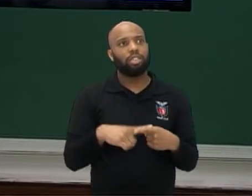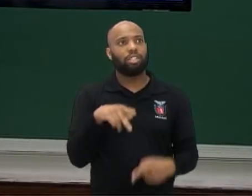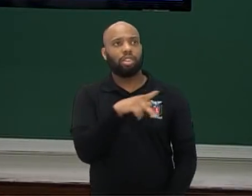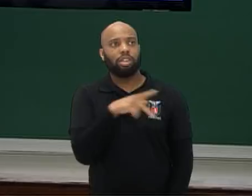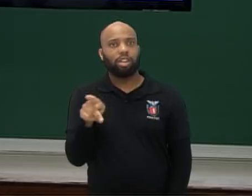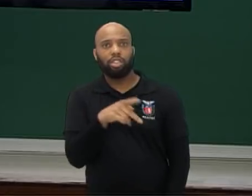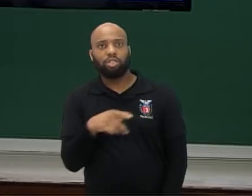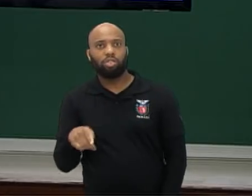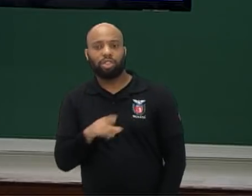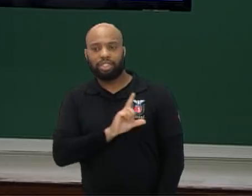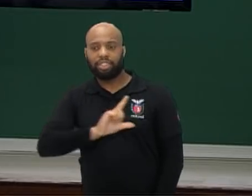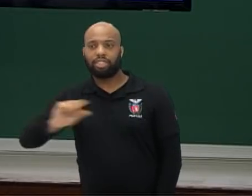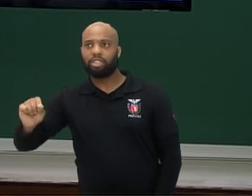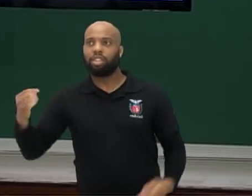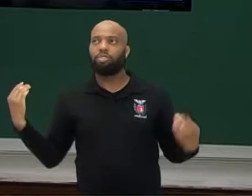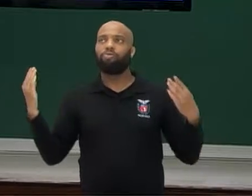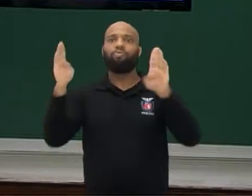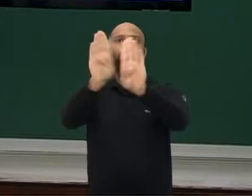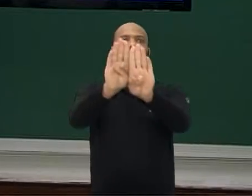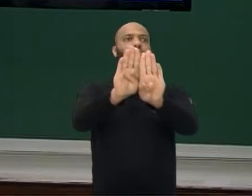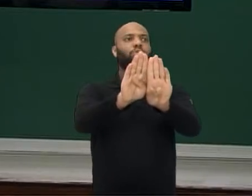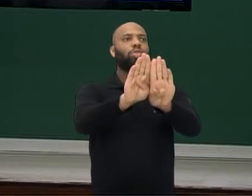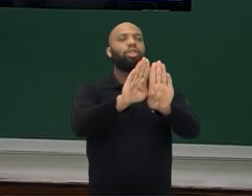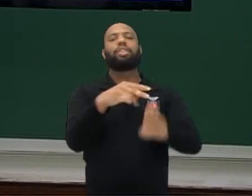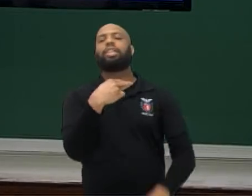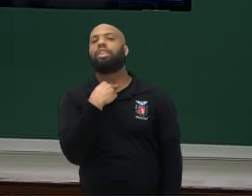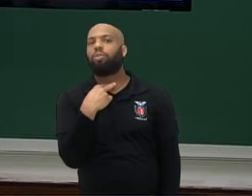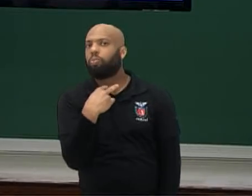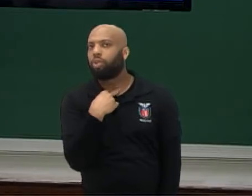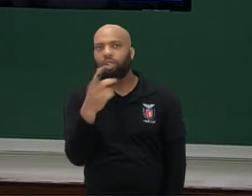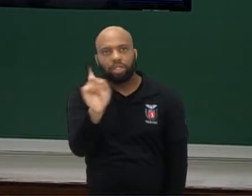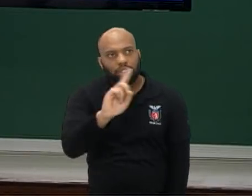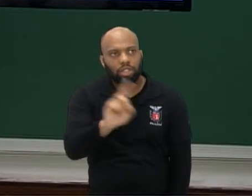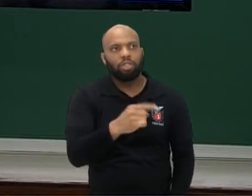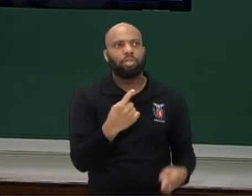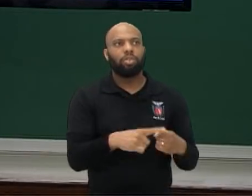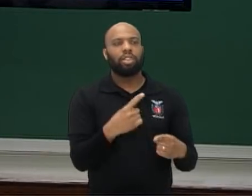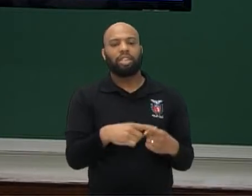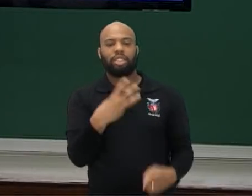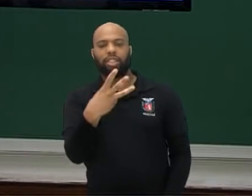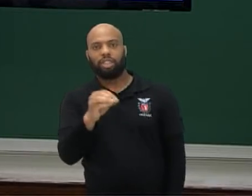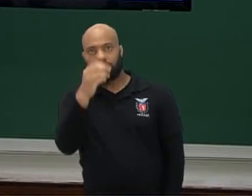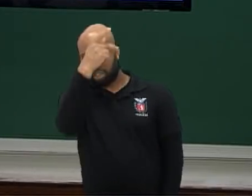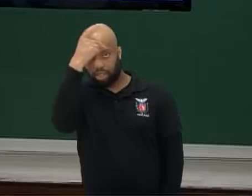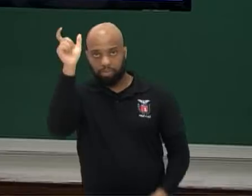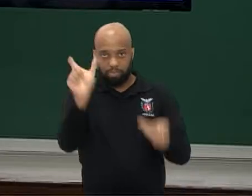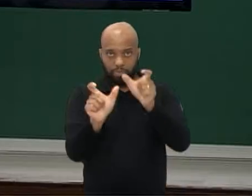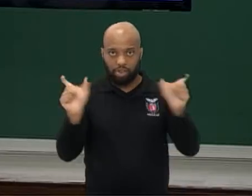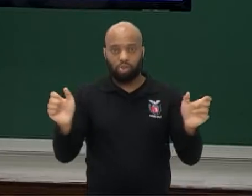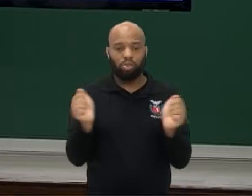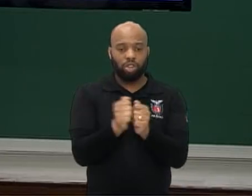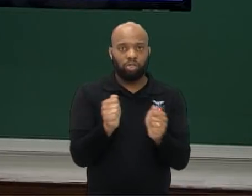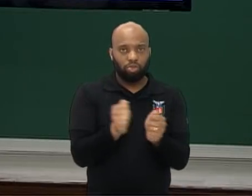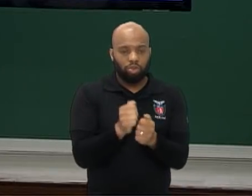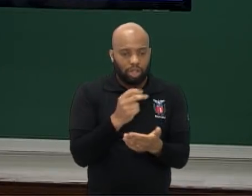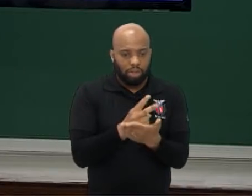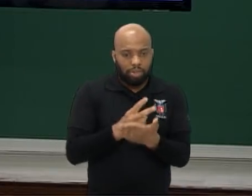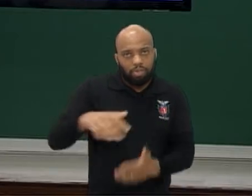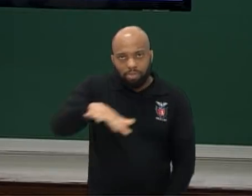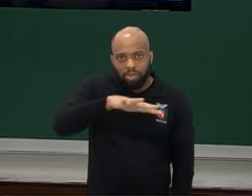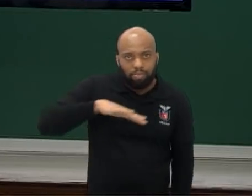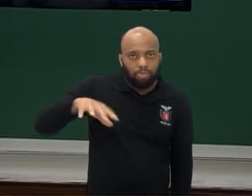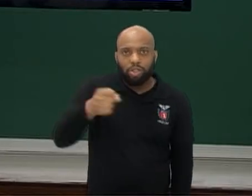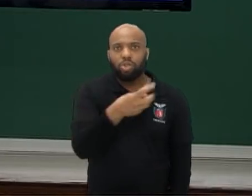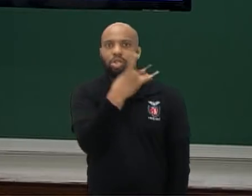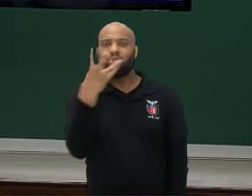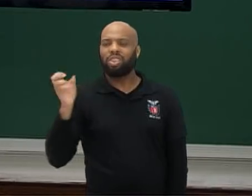professor que acabou de sair está com tudo fechado. Não pode. 30 pessoas, 40 pessoas no mesmo ambiente. Pensa a